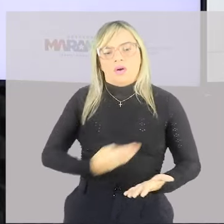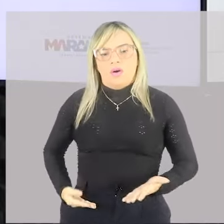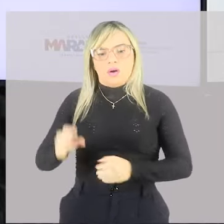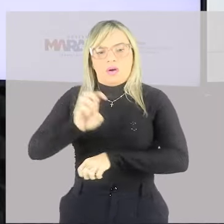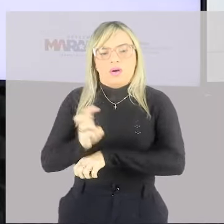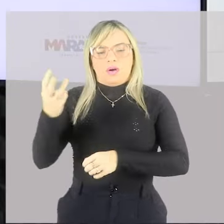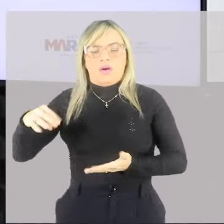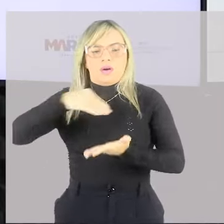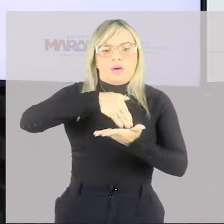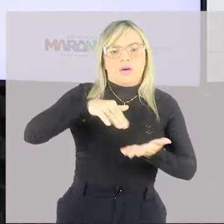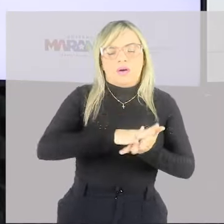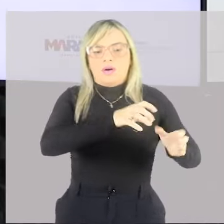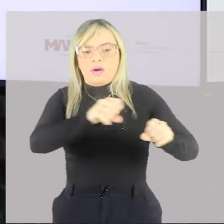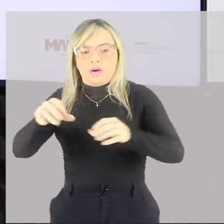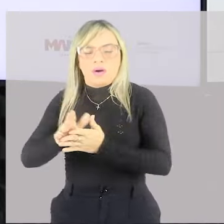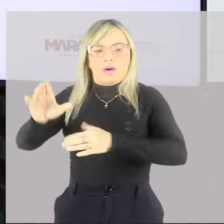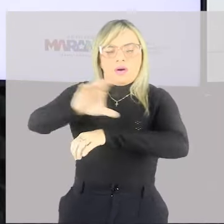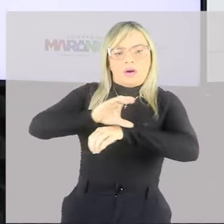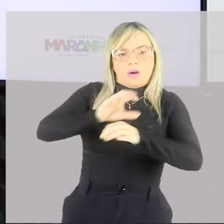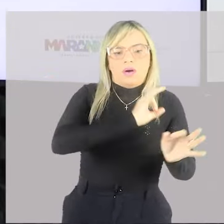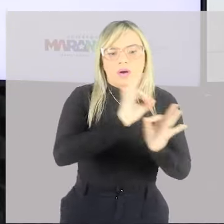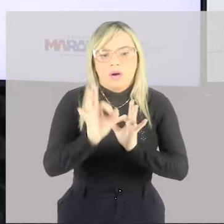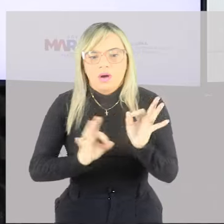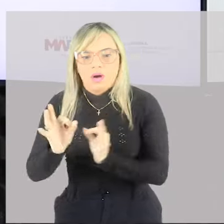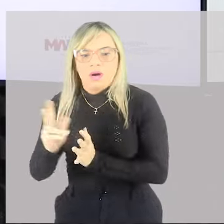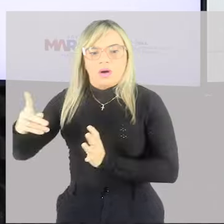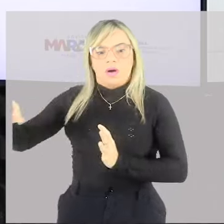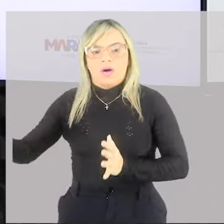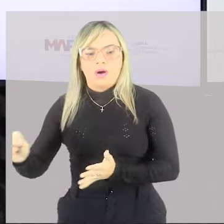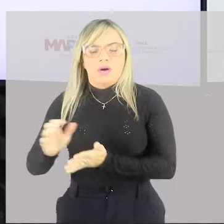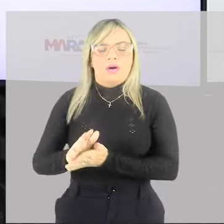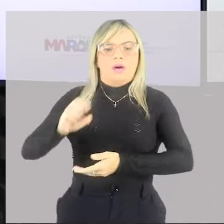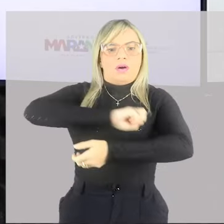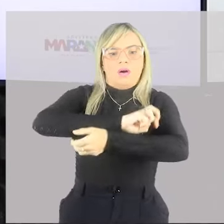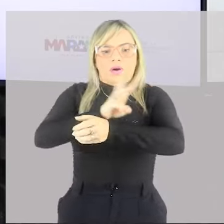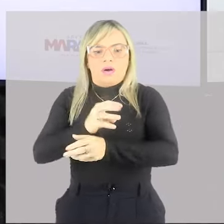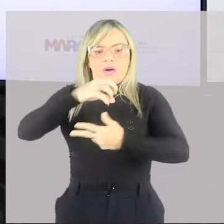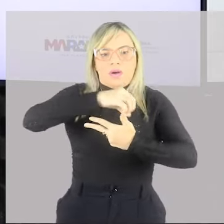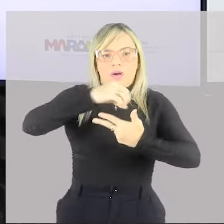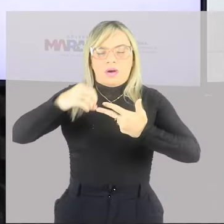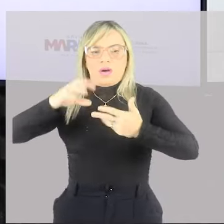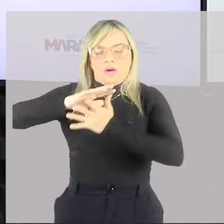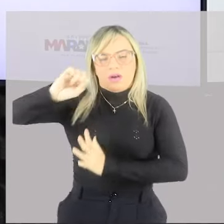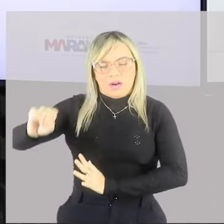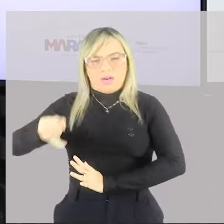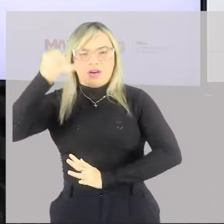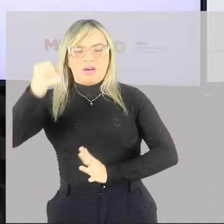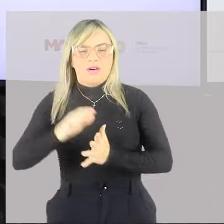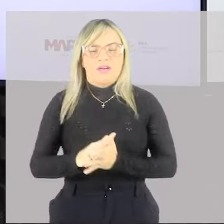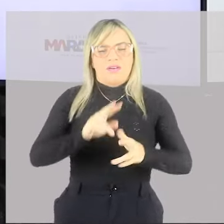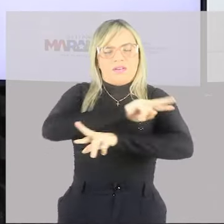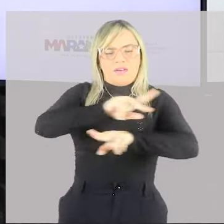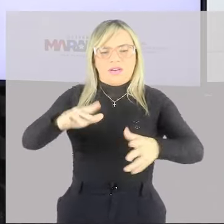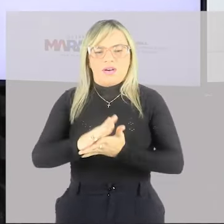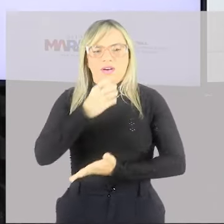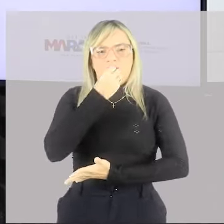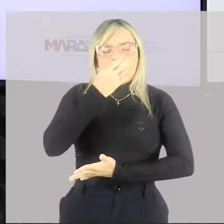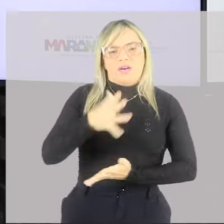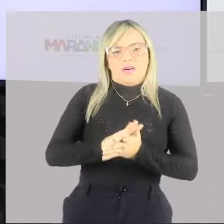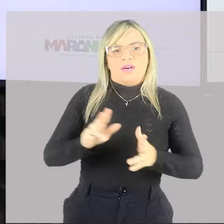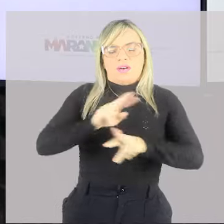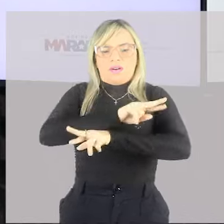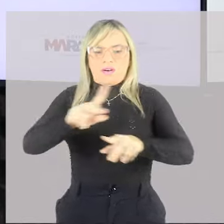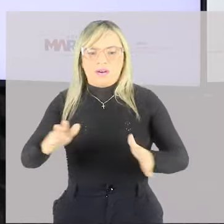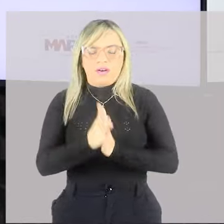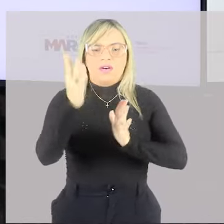Educação nosso cursinho preparatório Enem pais Uema aproveita galera tem muita coisa boa a gente vai falar sobre uma série de